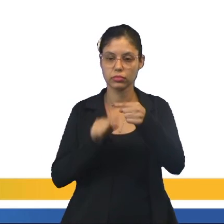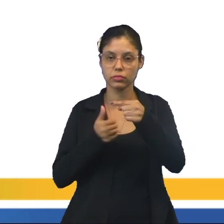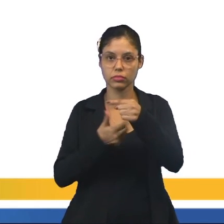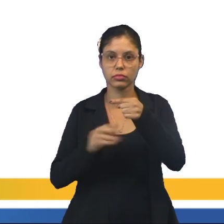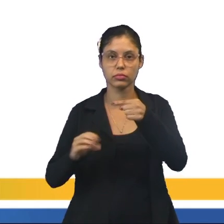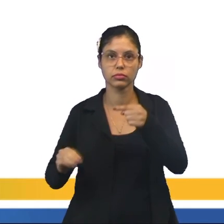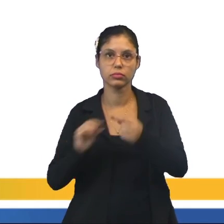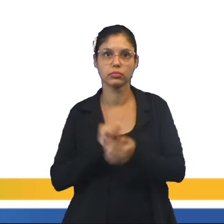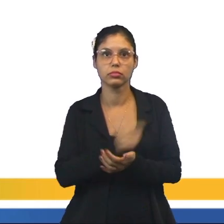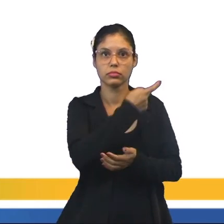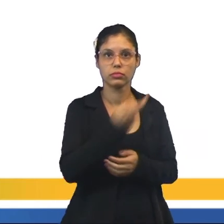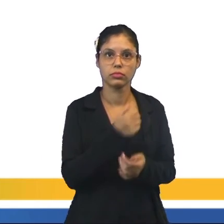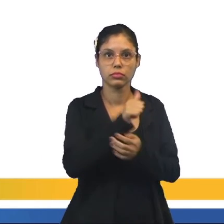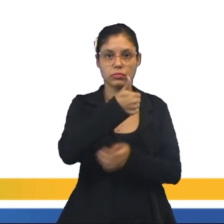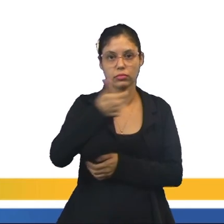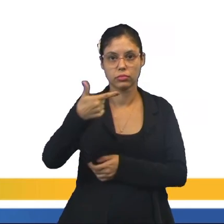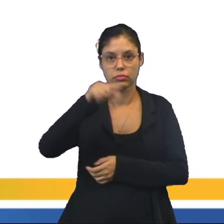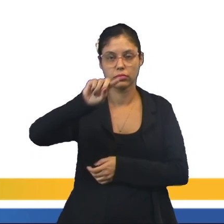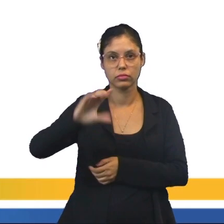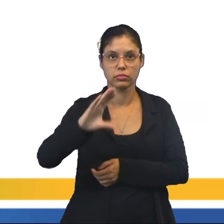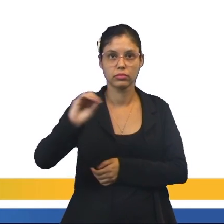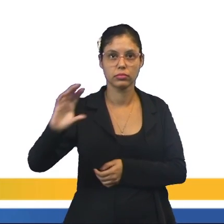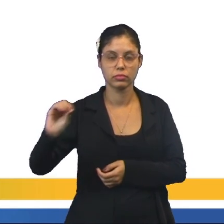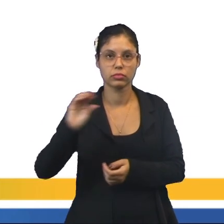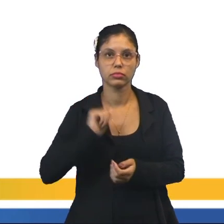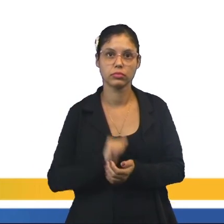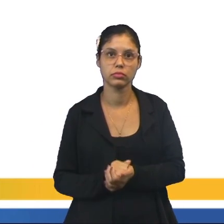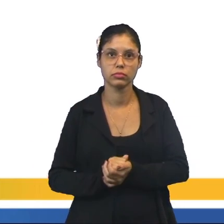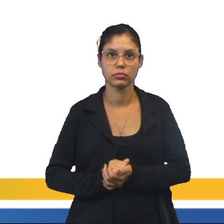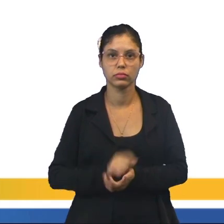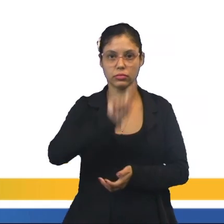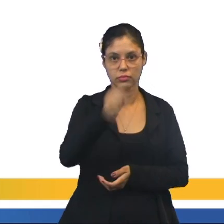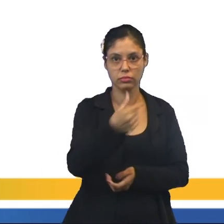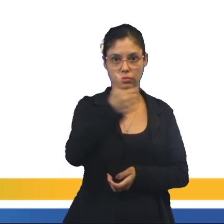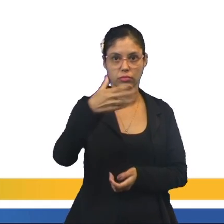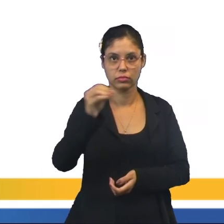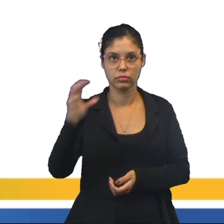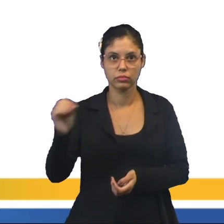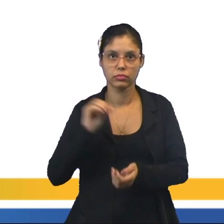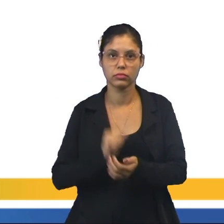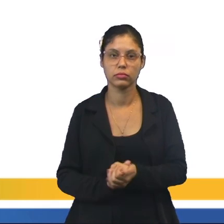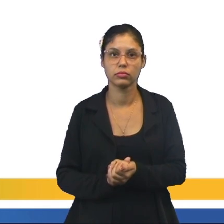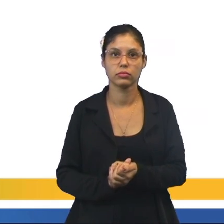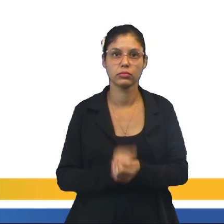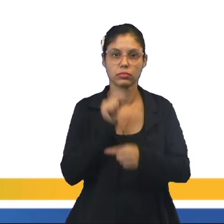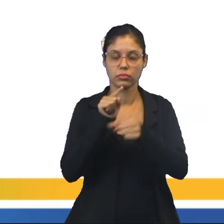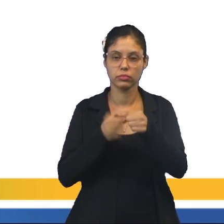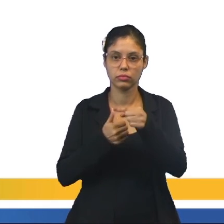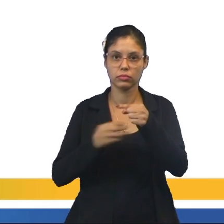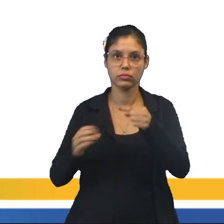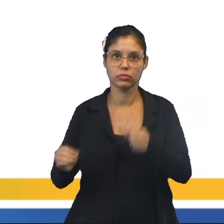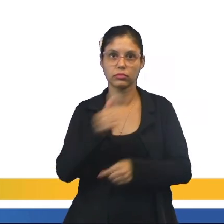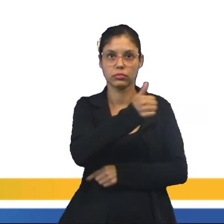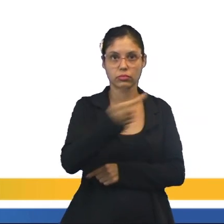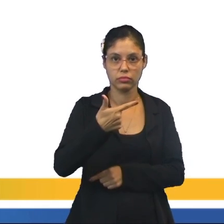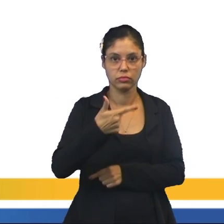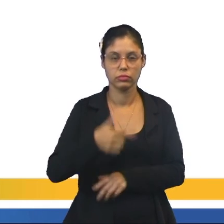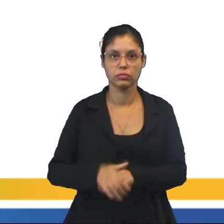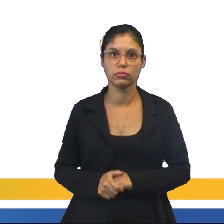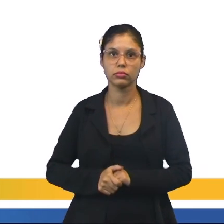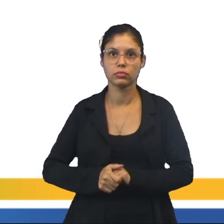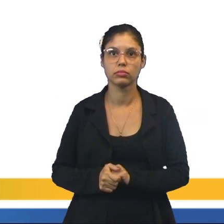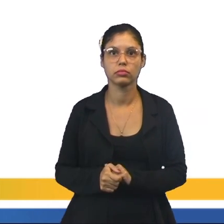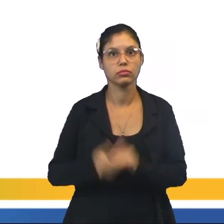para 100. X é igual a 40 vezes 30, 1.200. E 1.200 dividido para 100 é